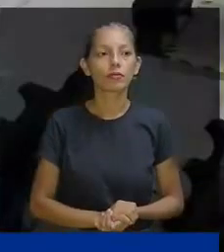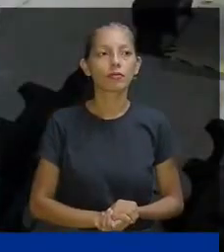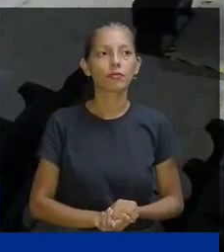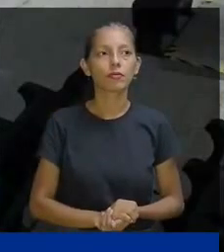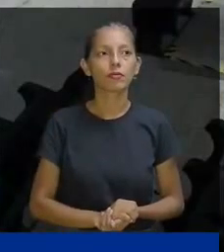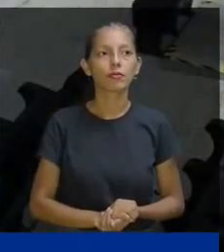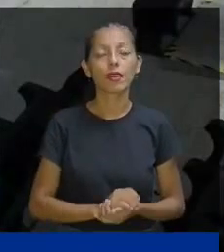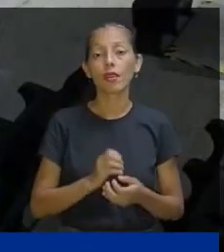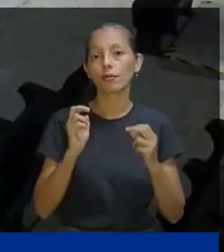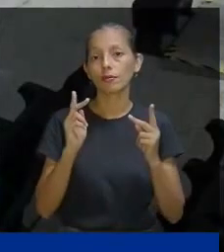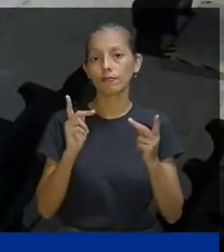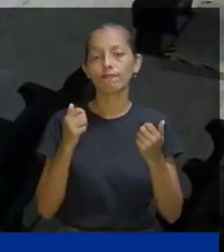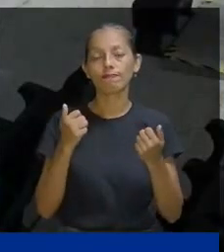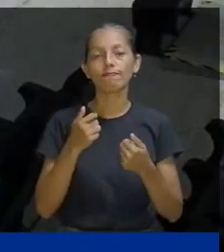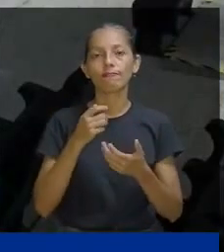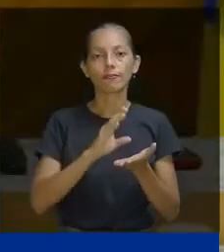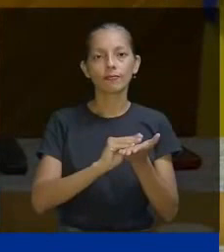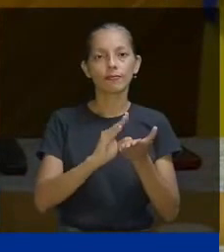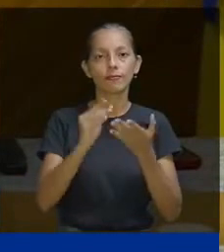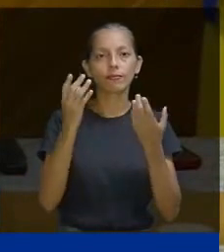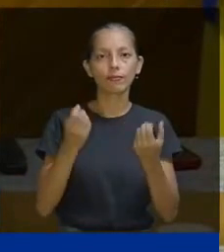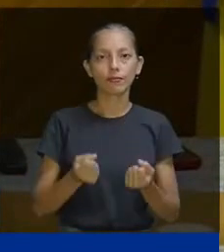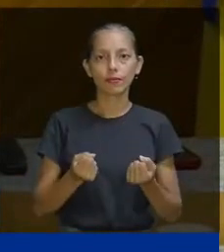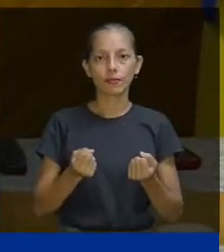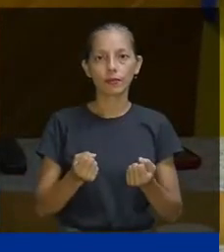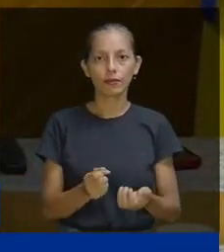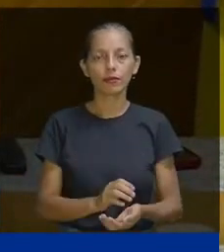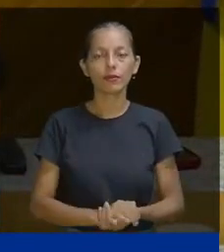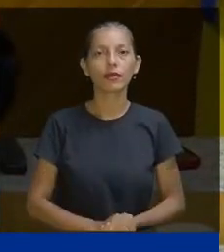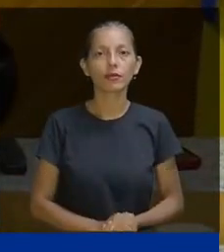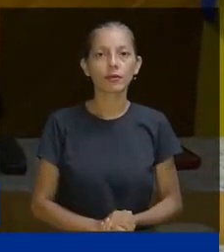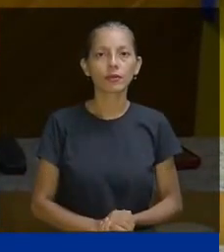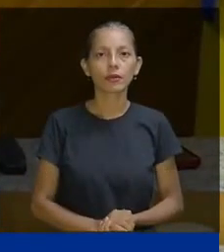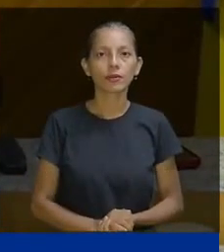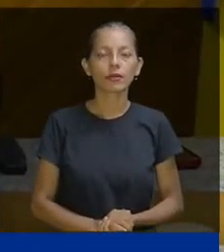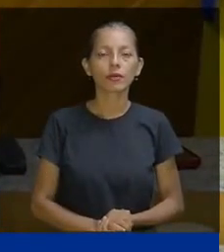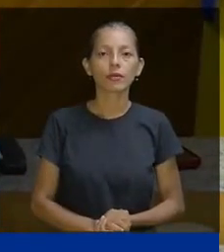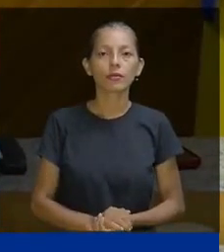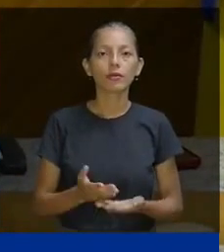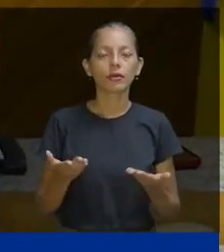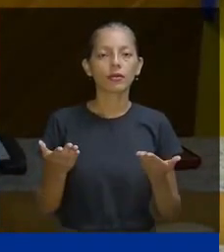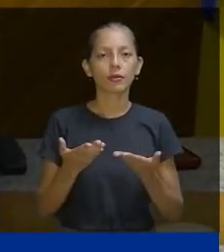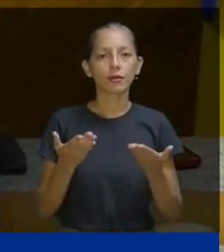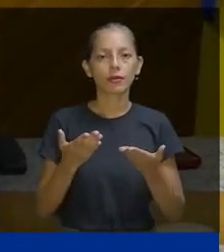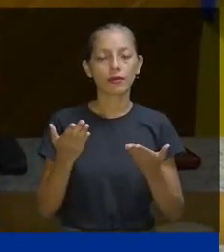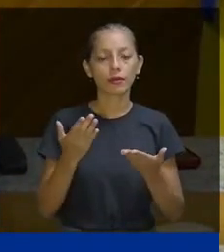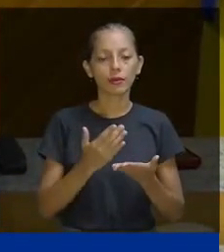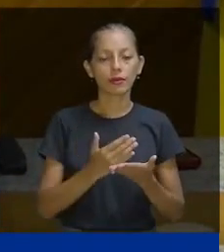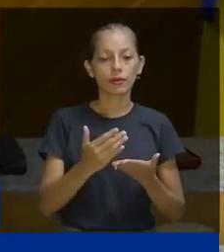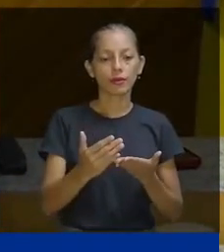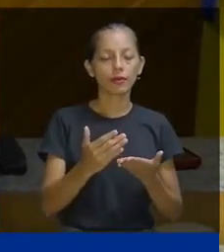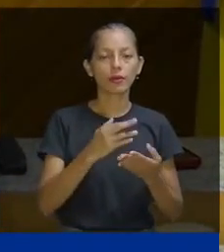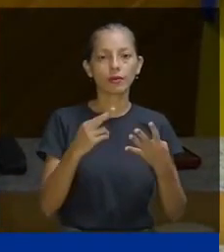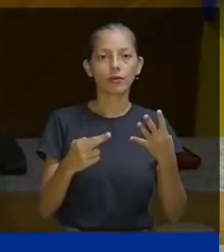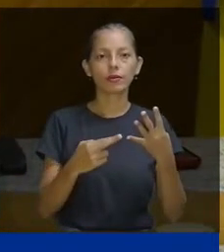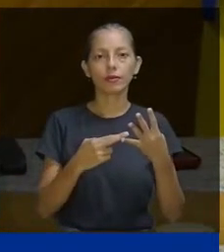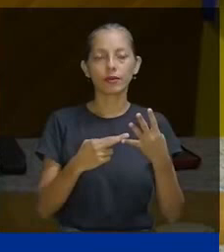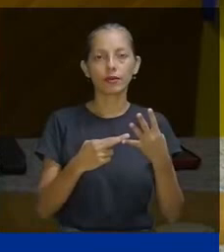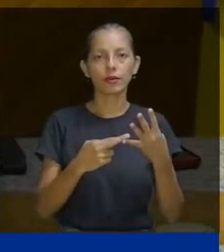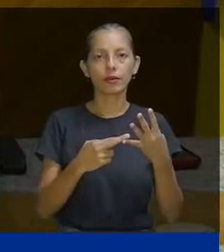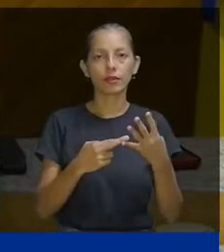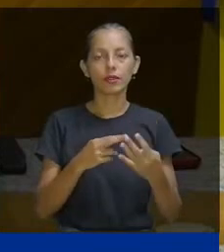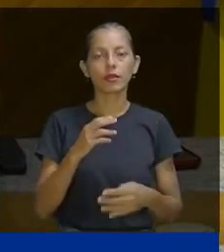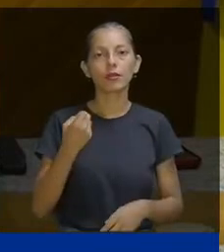óbice, declaro a ata aprovada. Ata aprovada. Em julgamento, o recurso na reclamação